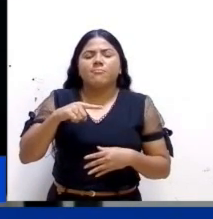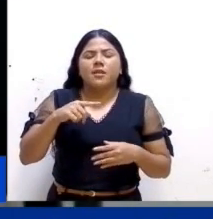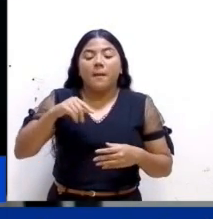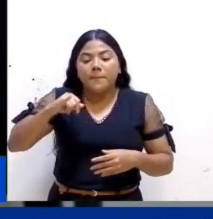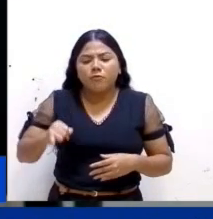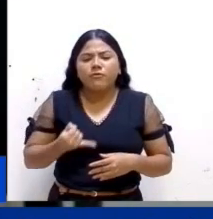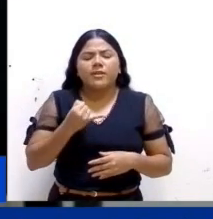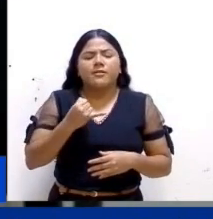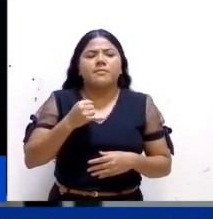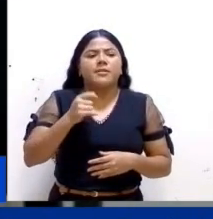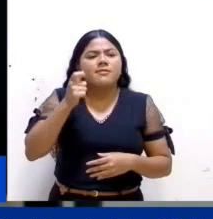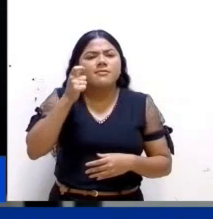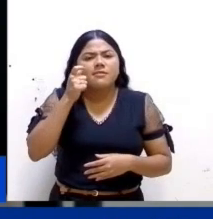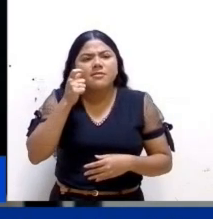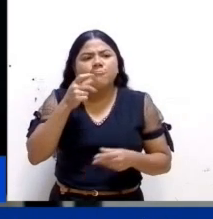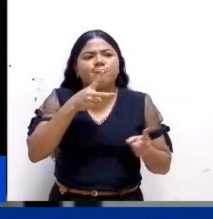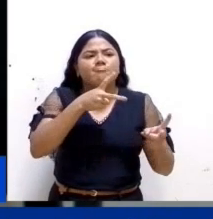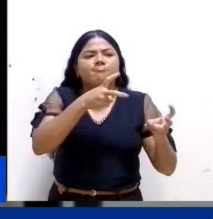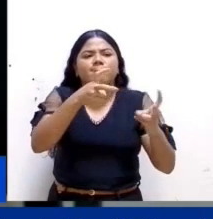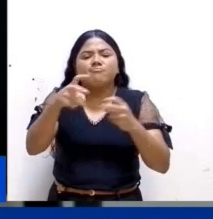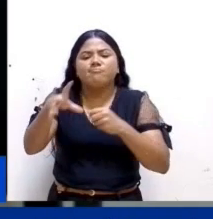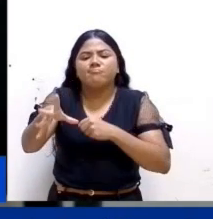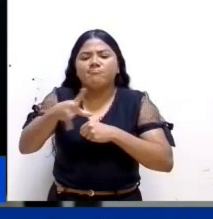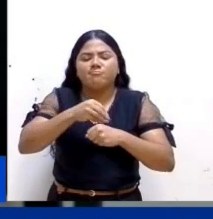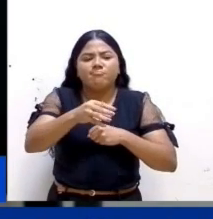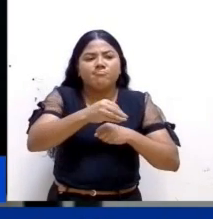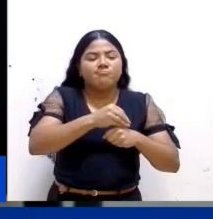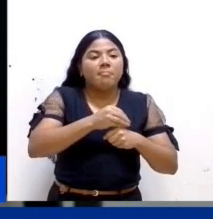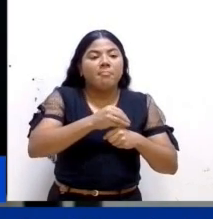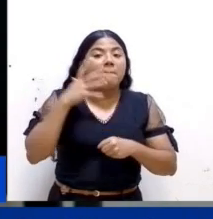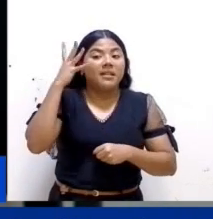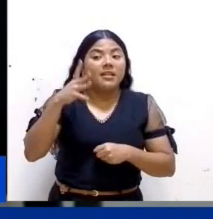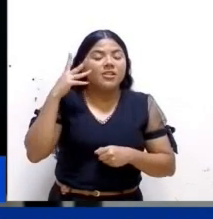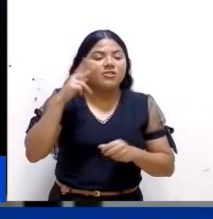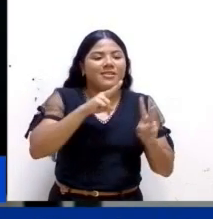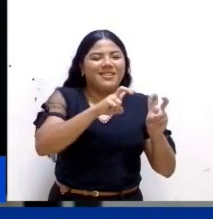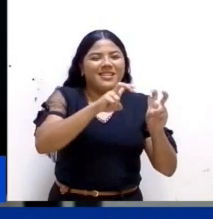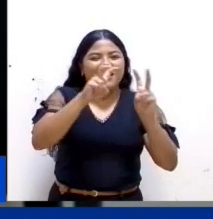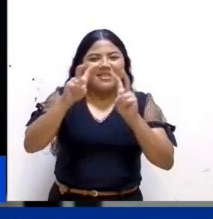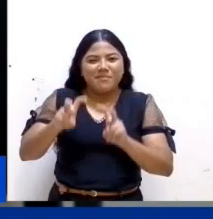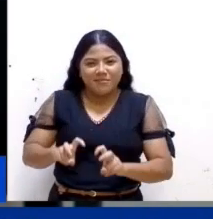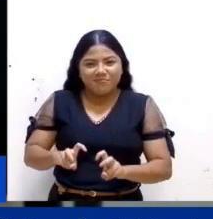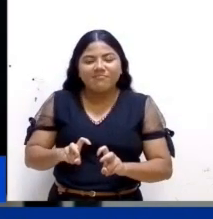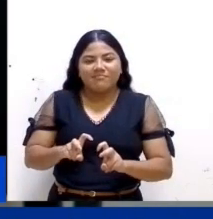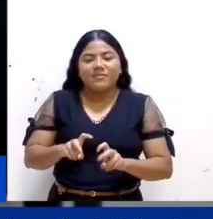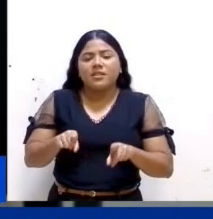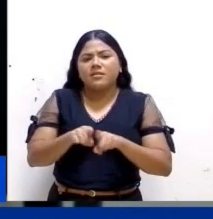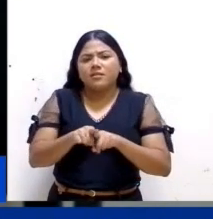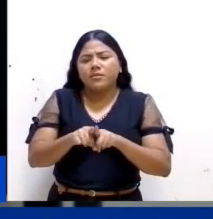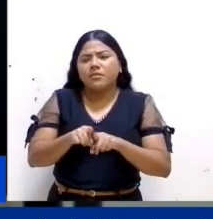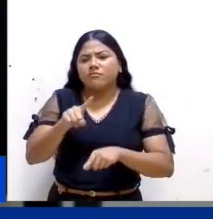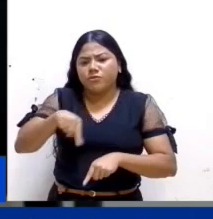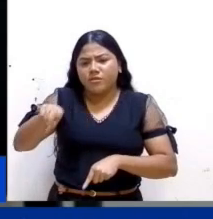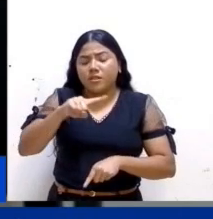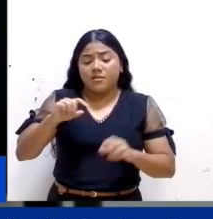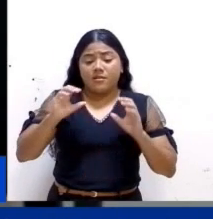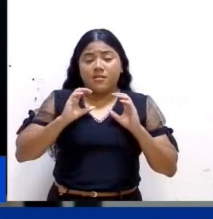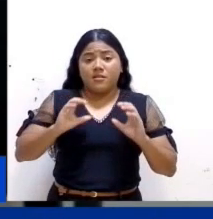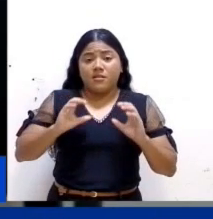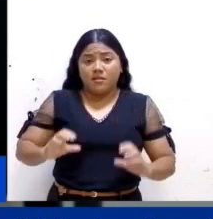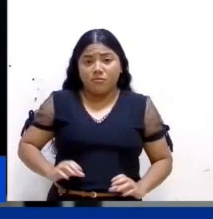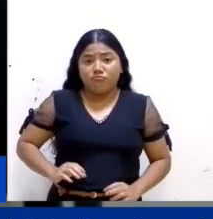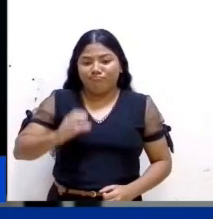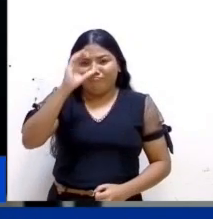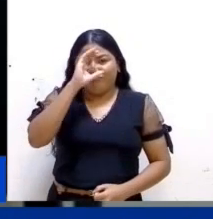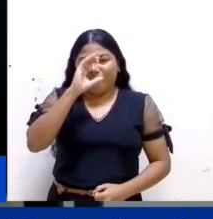muitas informações importantes para que vocês possam ser cidadãos e enfrentar todas as dificuldades que às vezes a gente